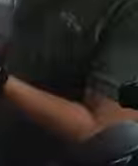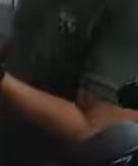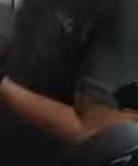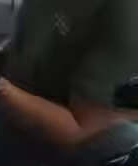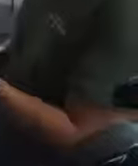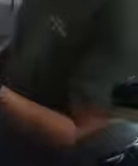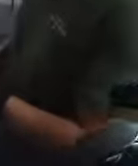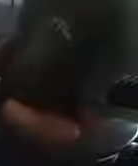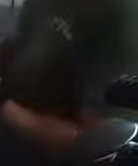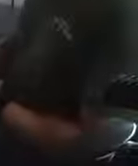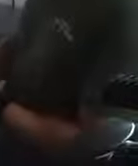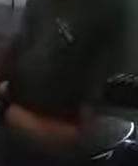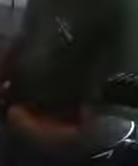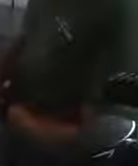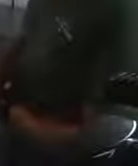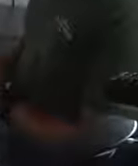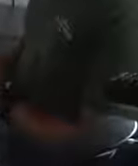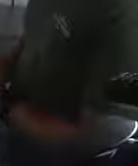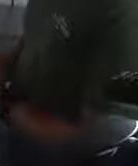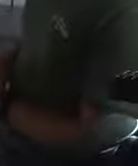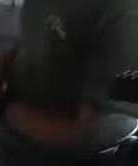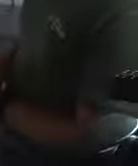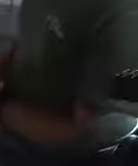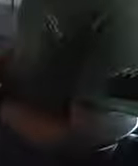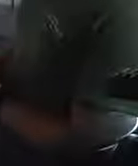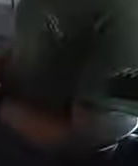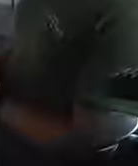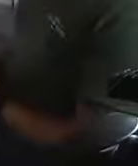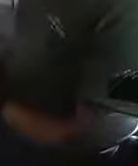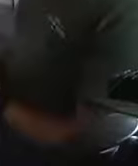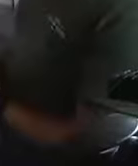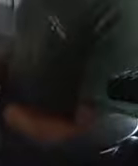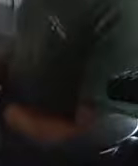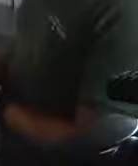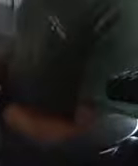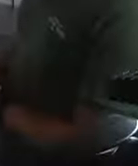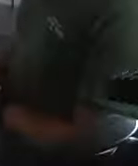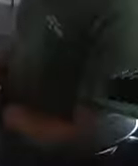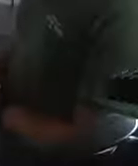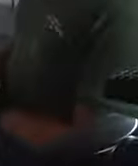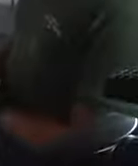Oh. E assim você vai. Você pode fazer um sambinha, pode fazer um cavalinho correndo.